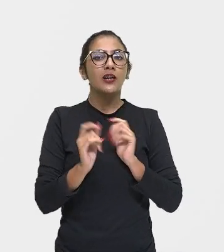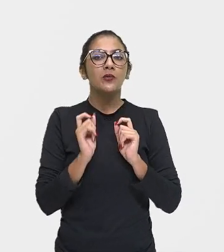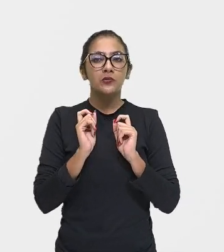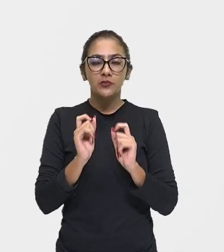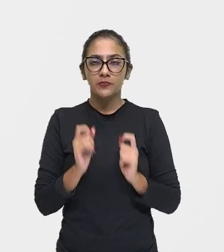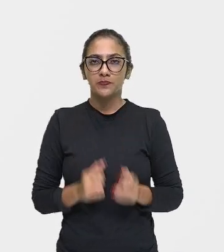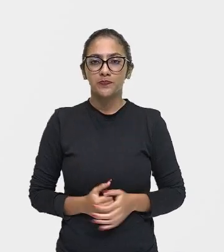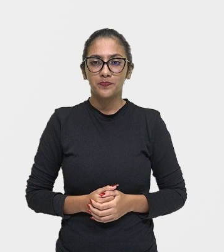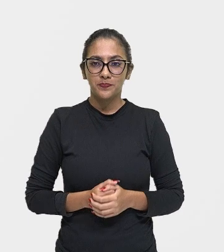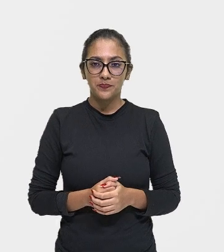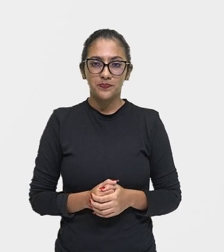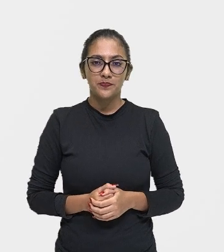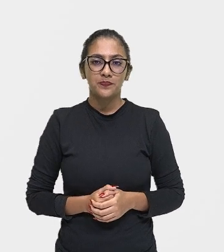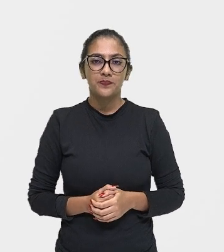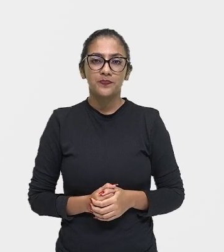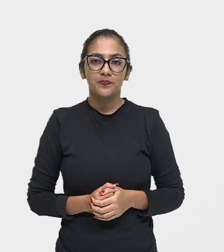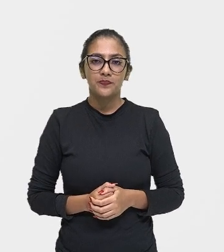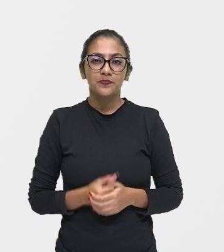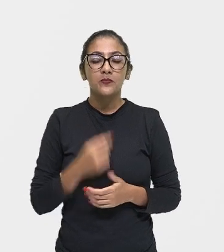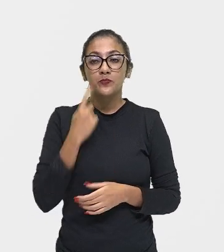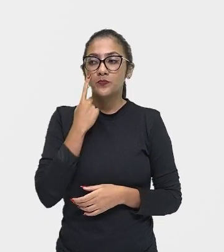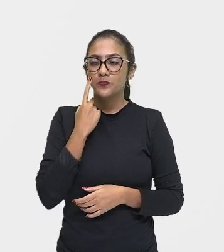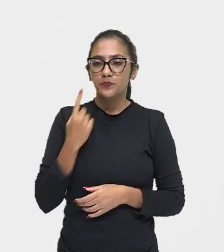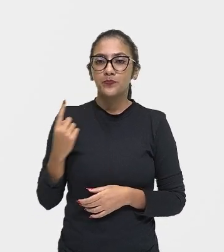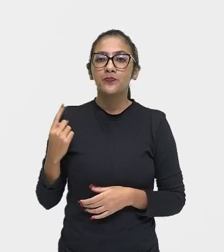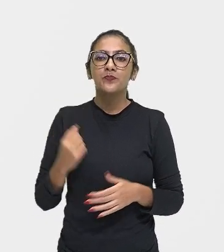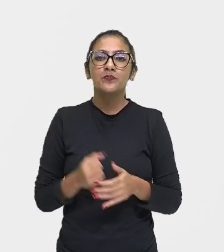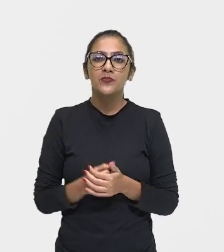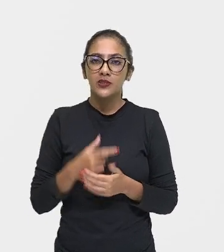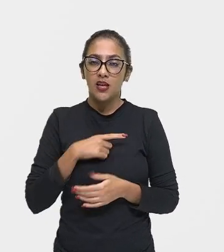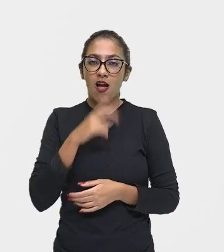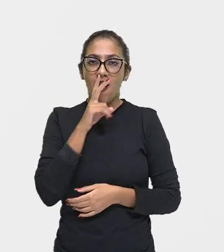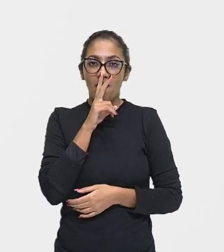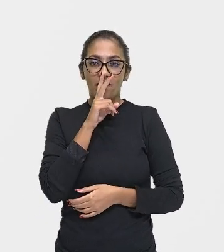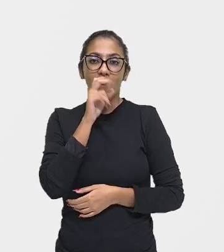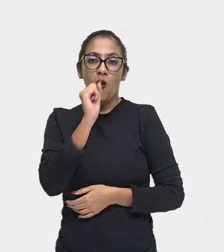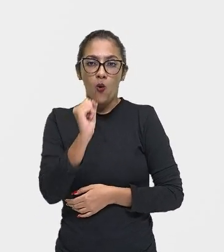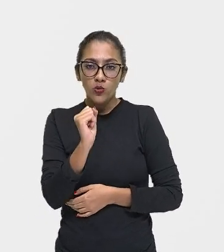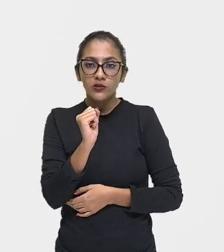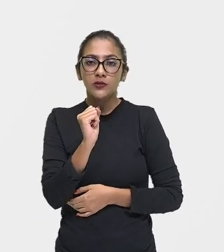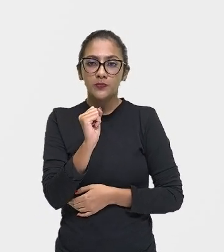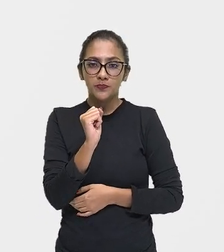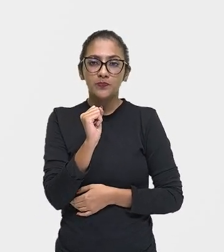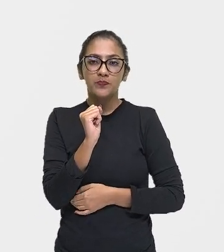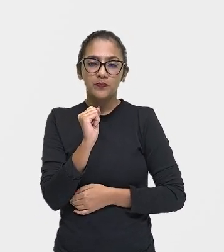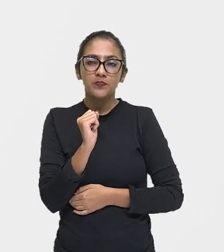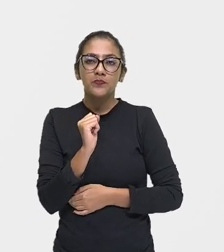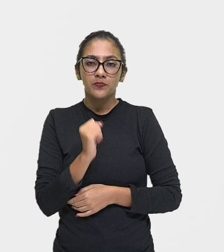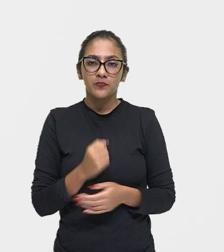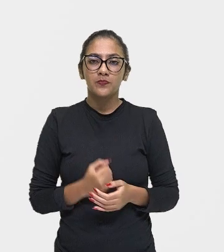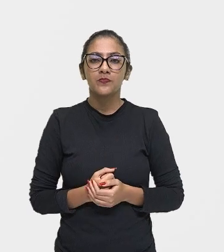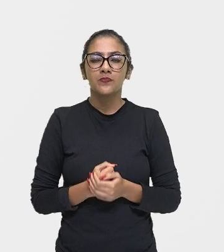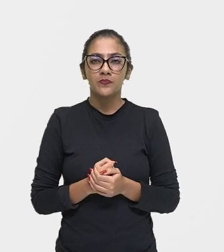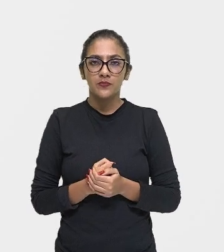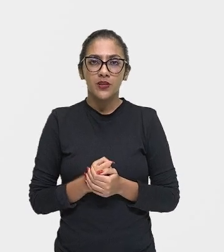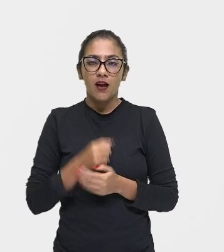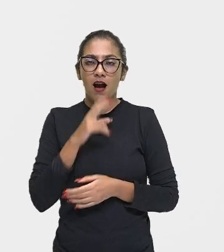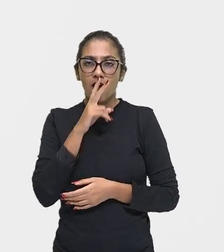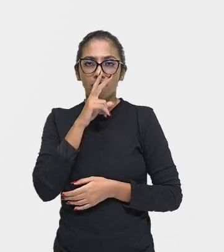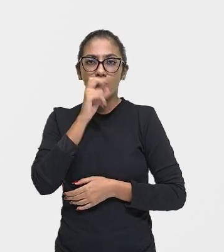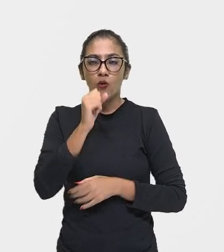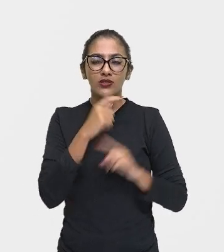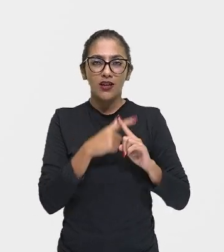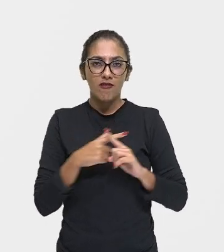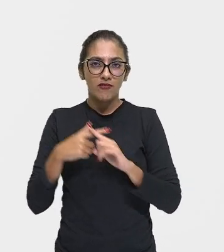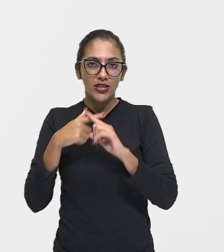aí, na segunda lei, você tem a força vai ser igual a massa vezes a aceleração.